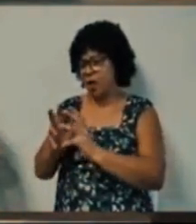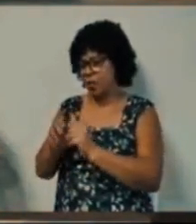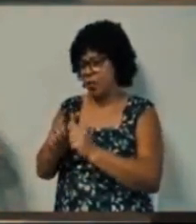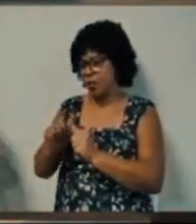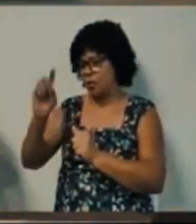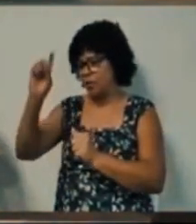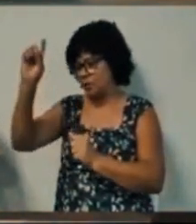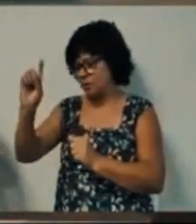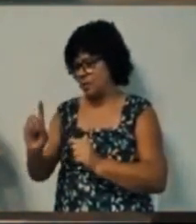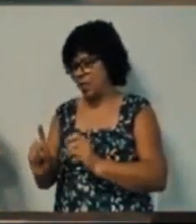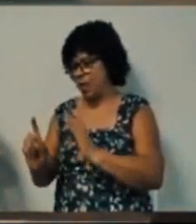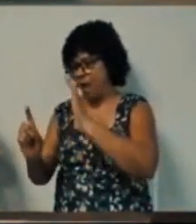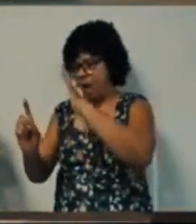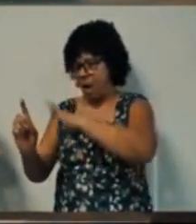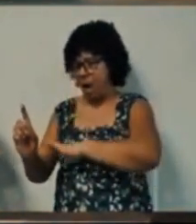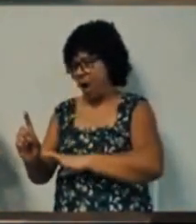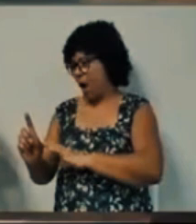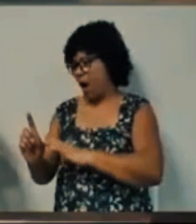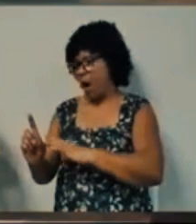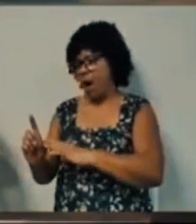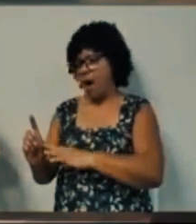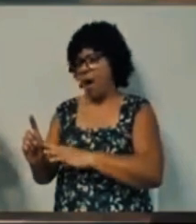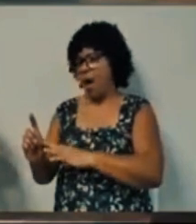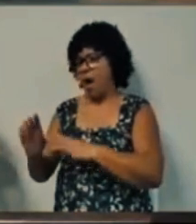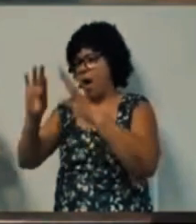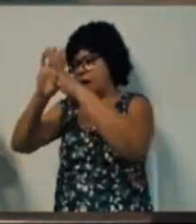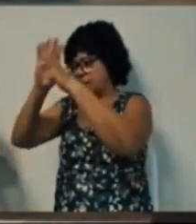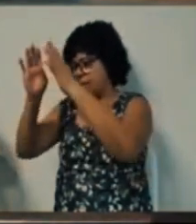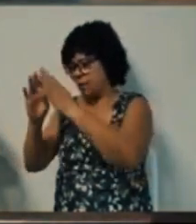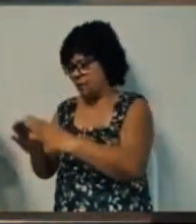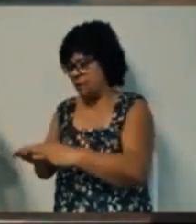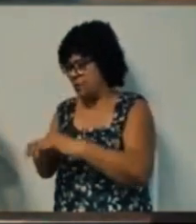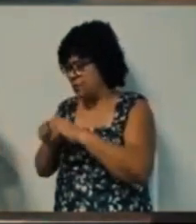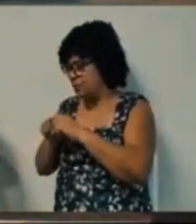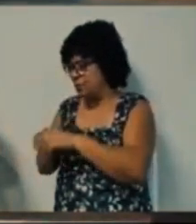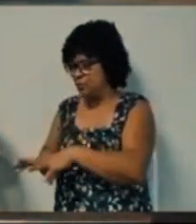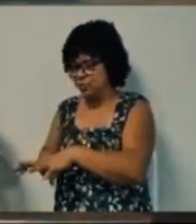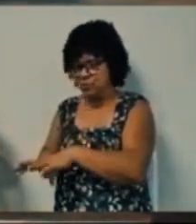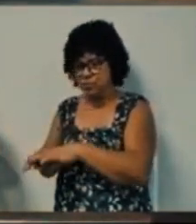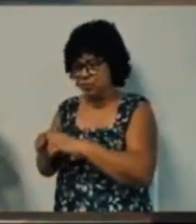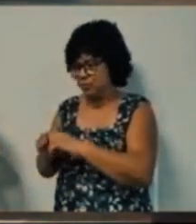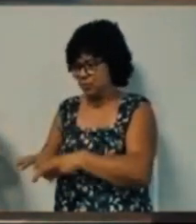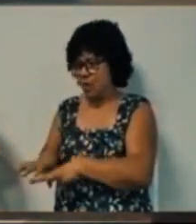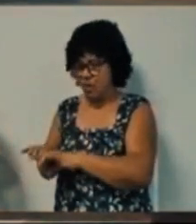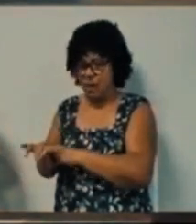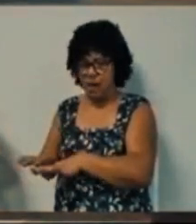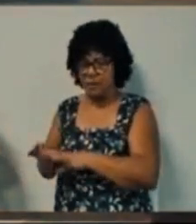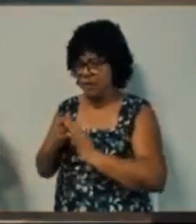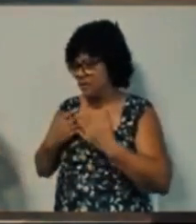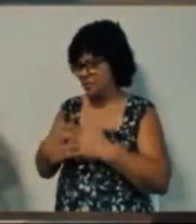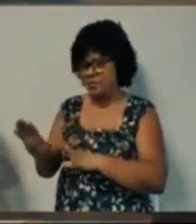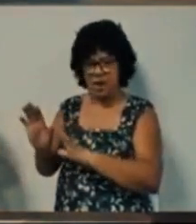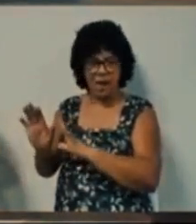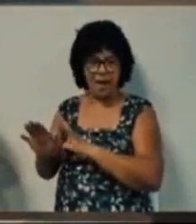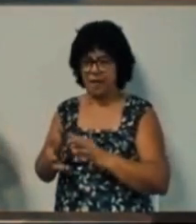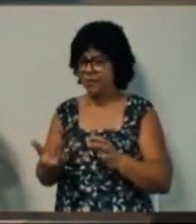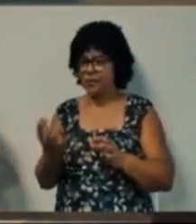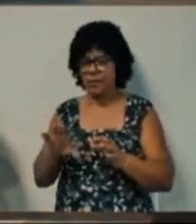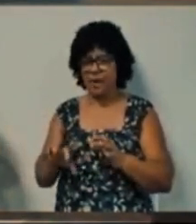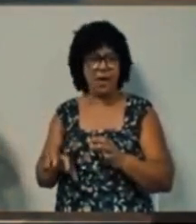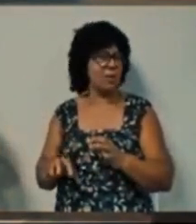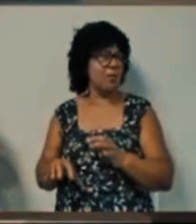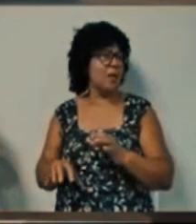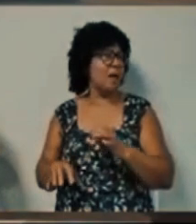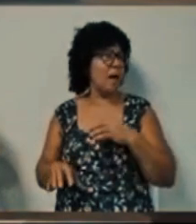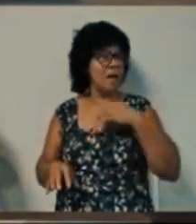que era uma quantia de 50 mil denários. Ou seja, 150 anos de trabalho